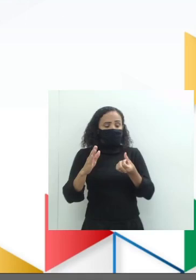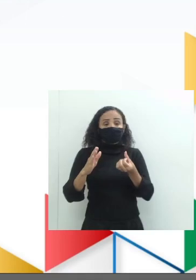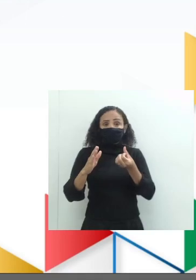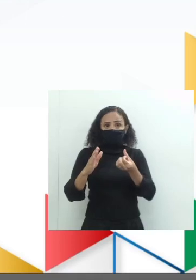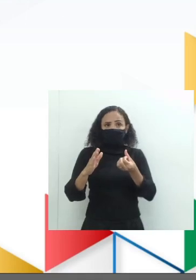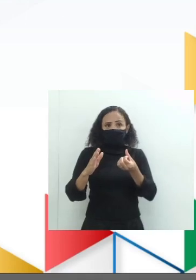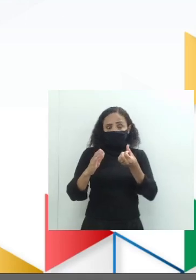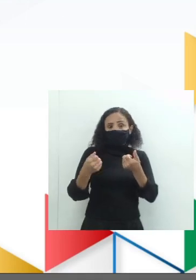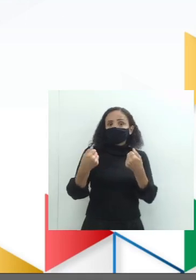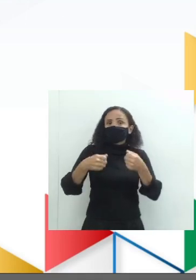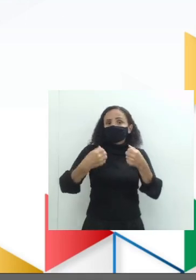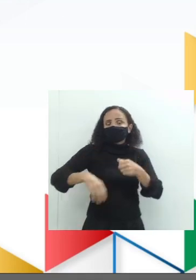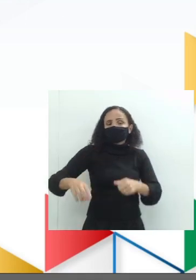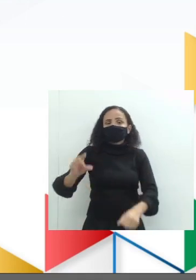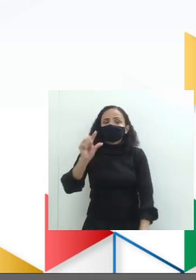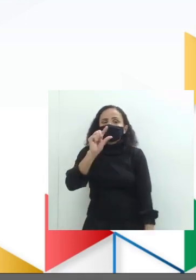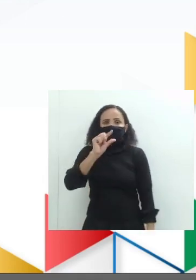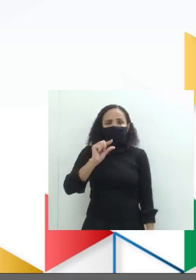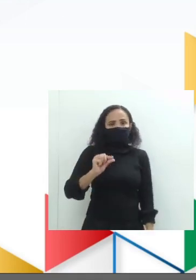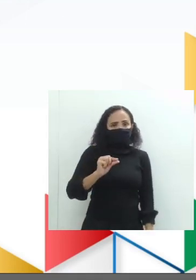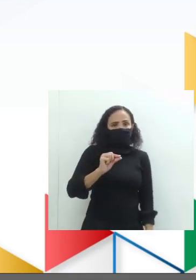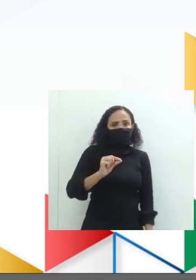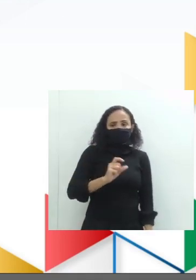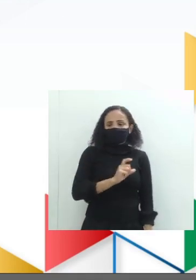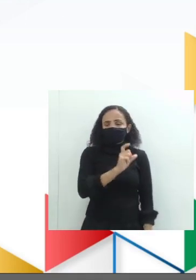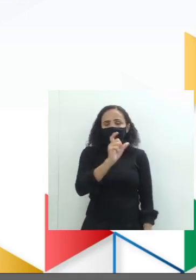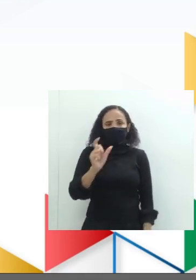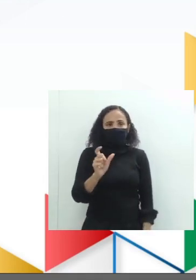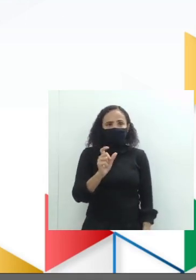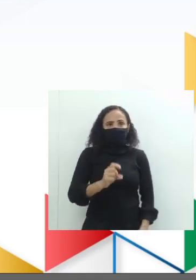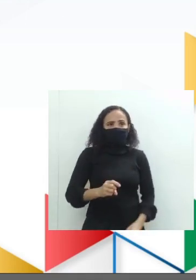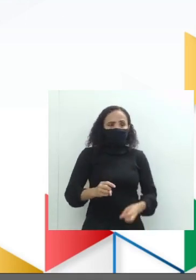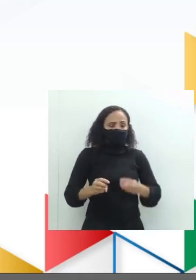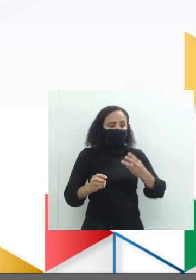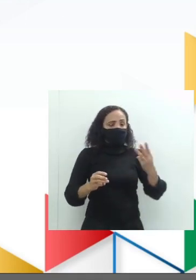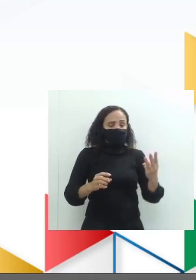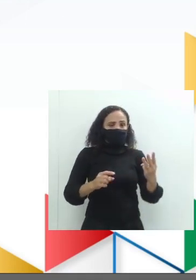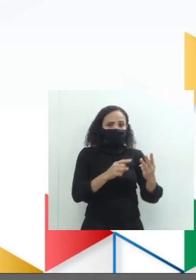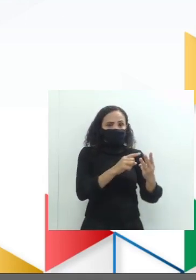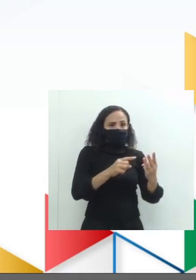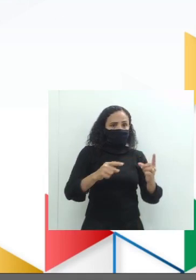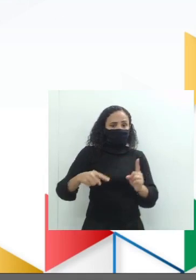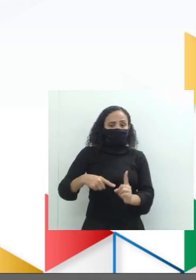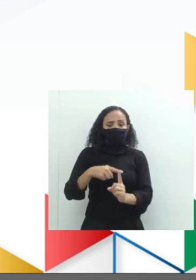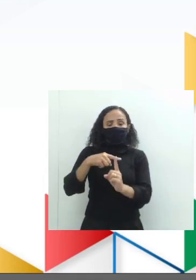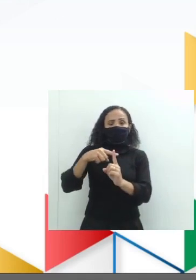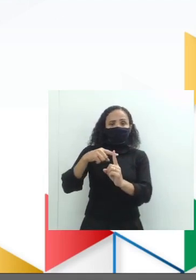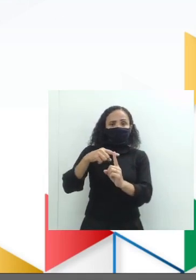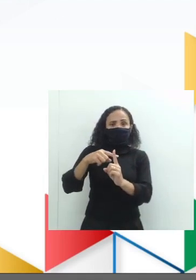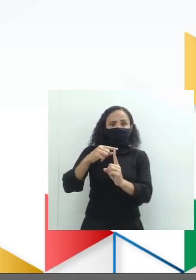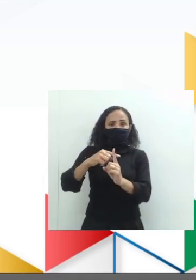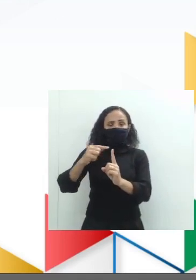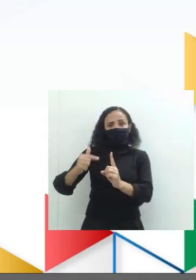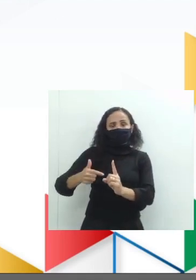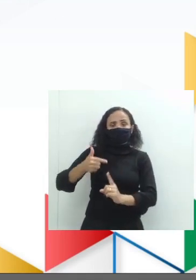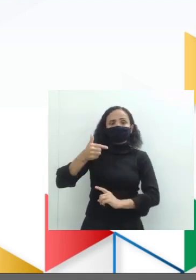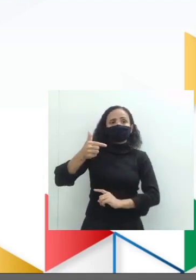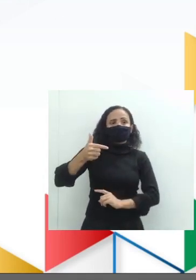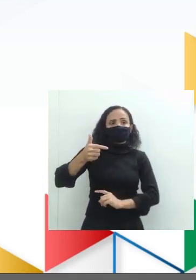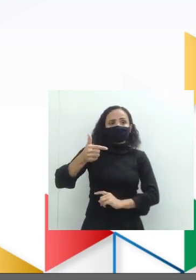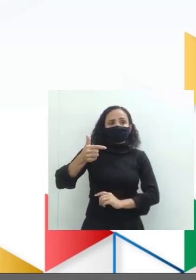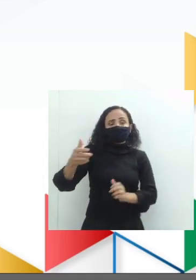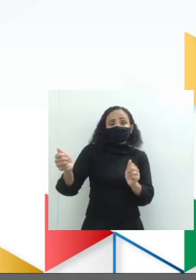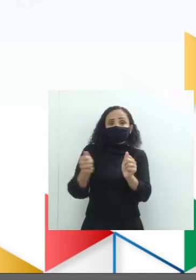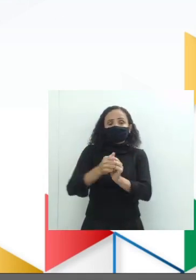ser menor que a soma dos outros dois. Quando eu somar 3 centímetros mais 2 centímetros, só vou obter